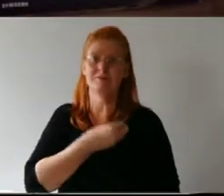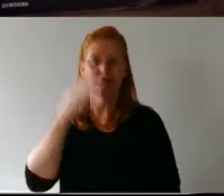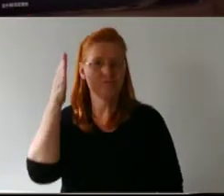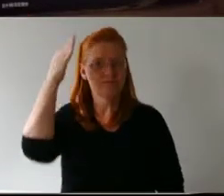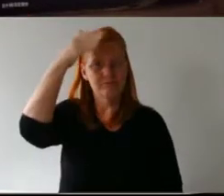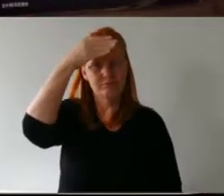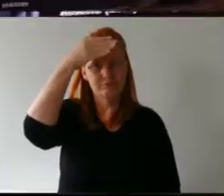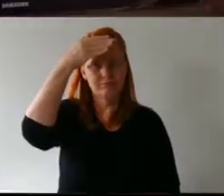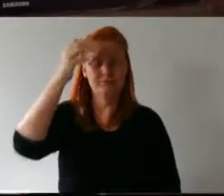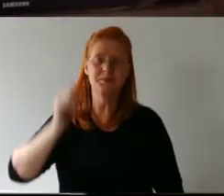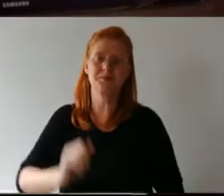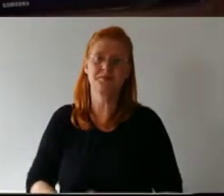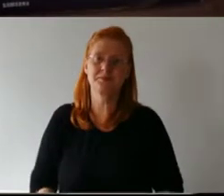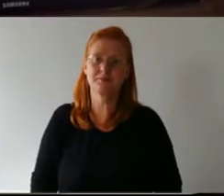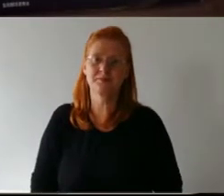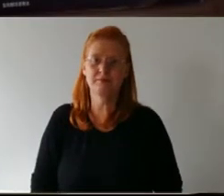Deleuze.